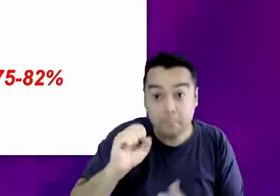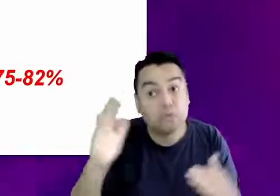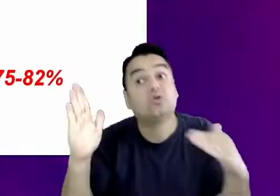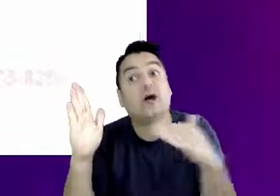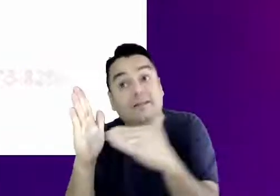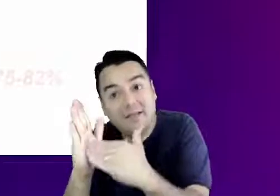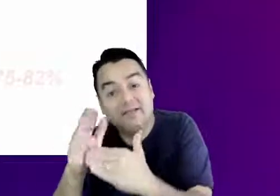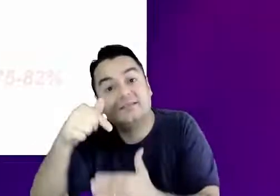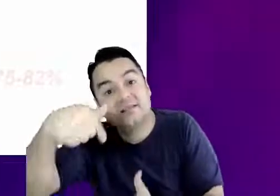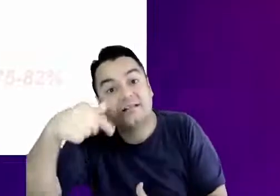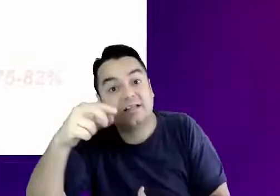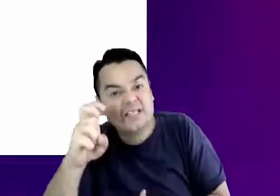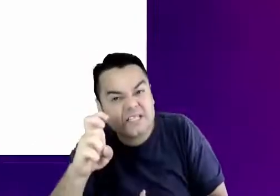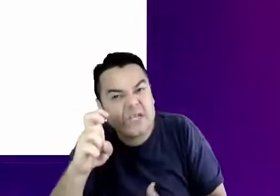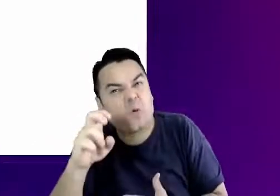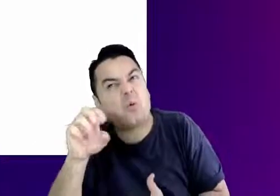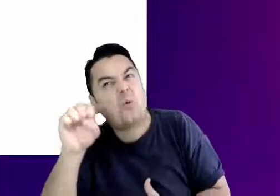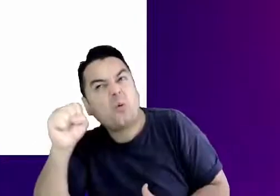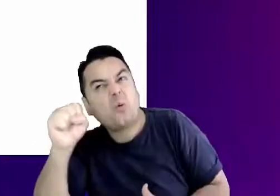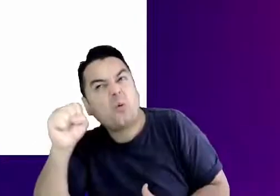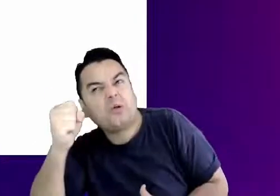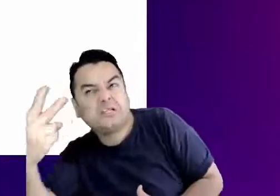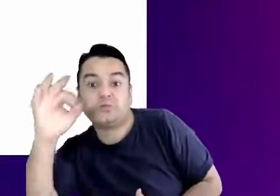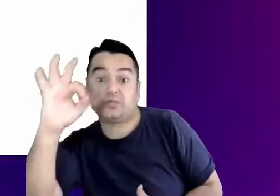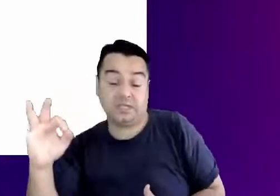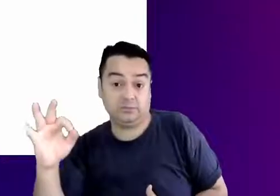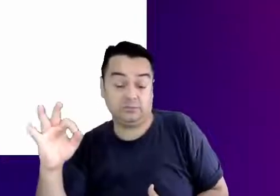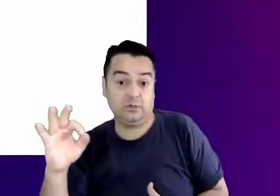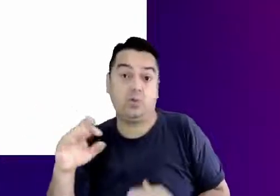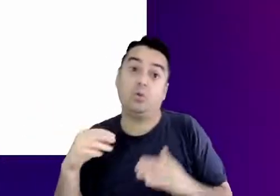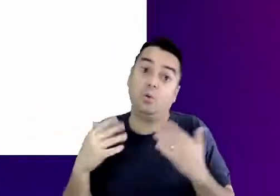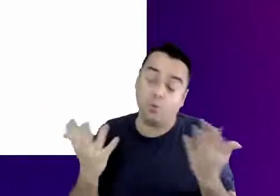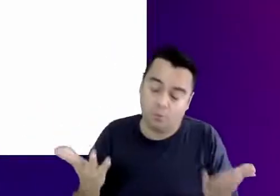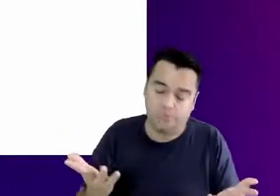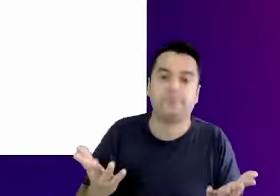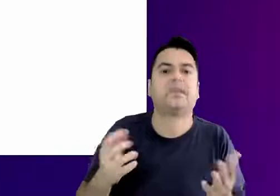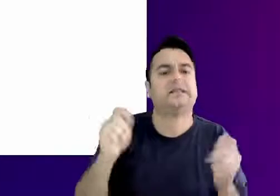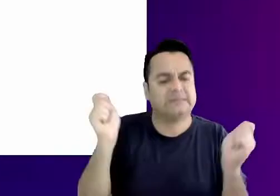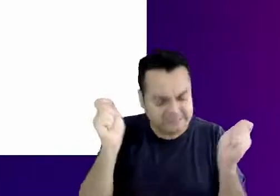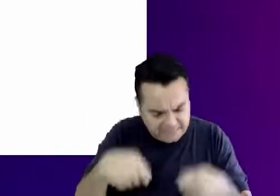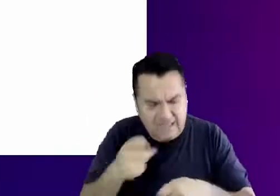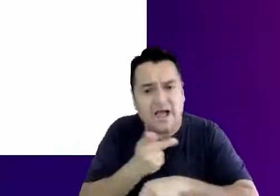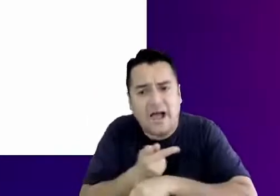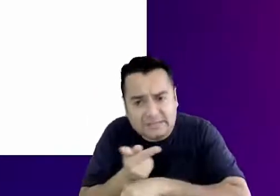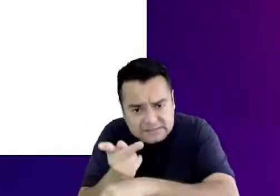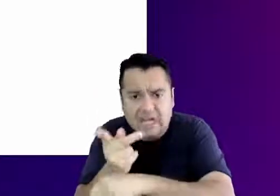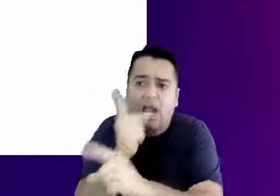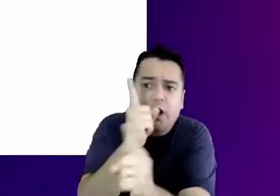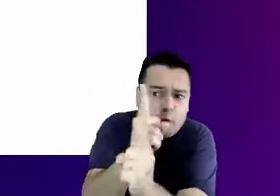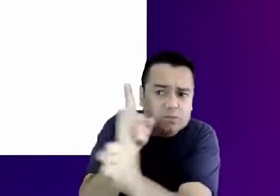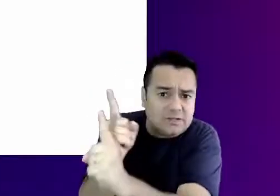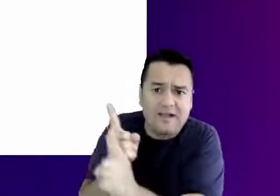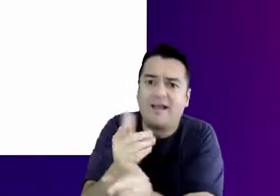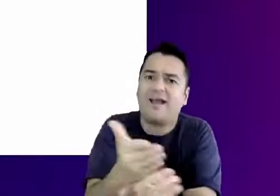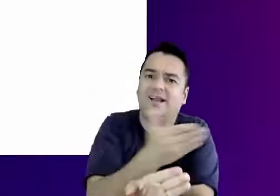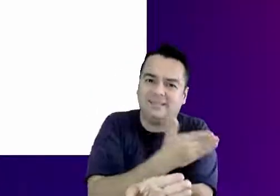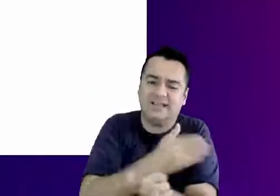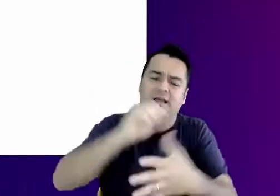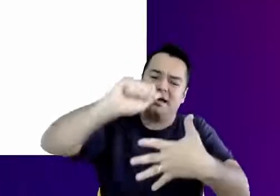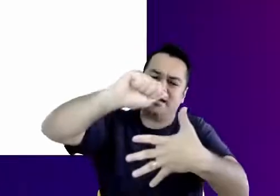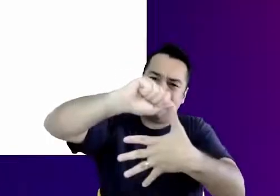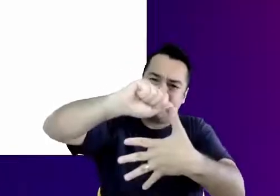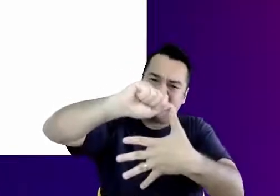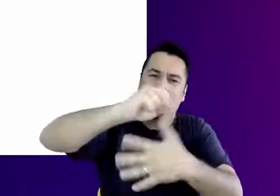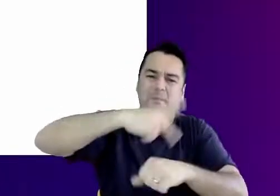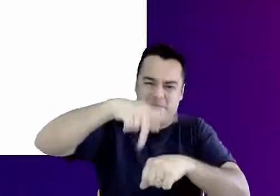82%. Ou seja, é possível a realização desse rastreamento, mesmo nos países da América Latina, e mesmo que eu não